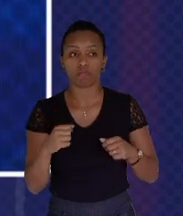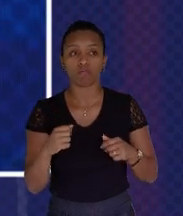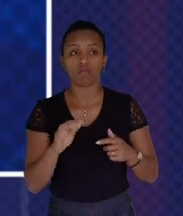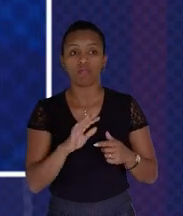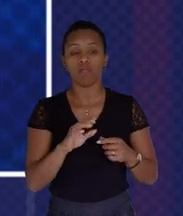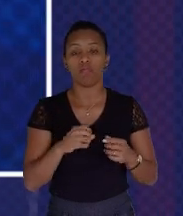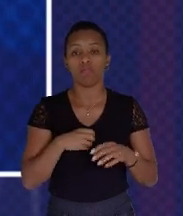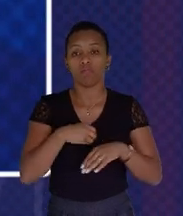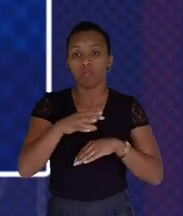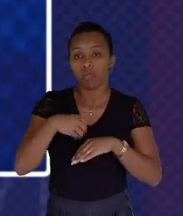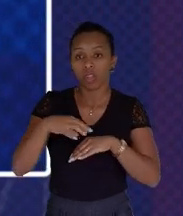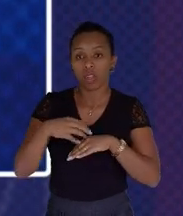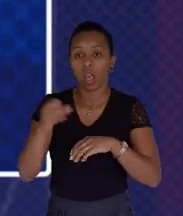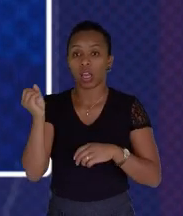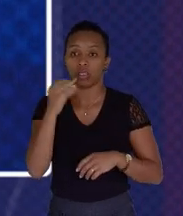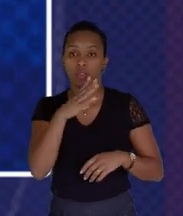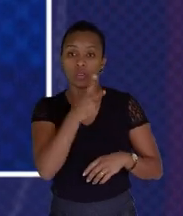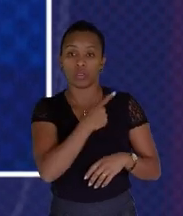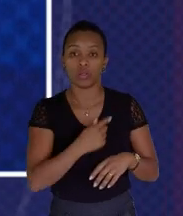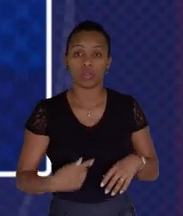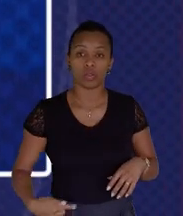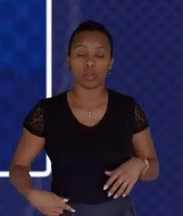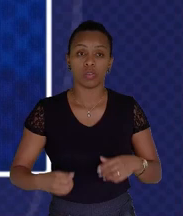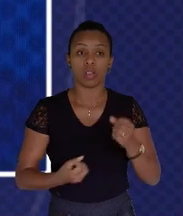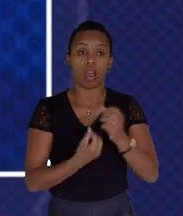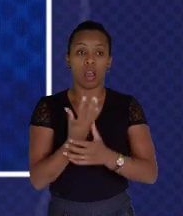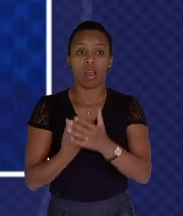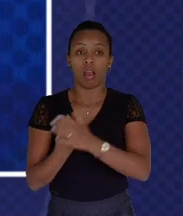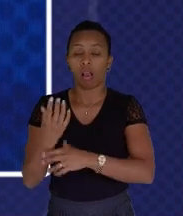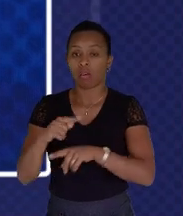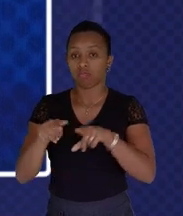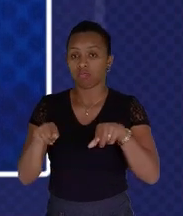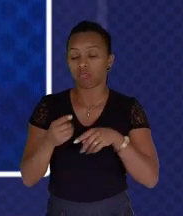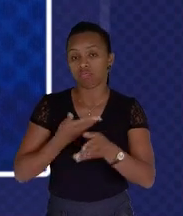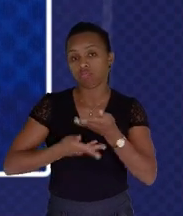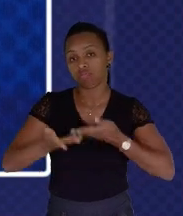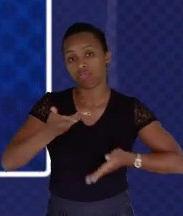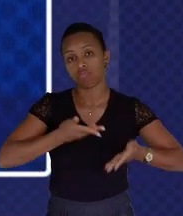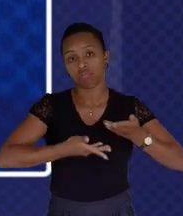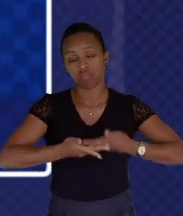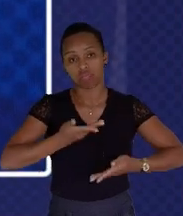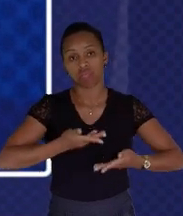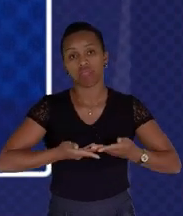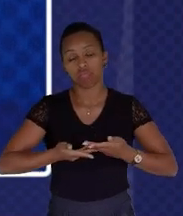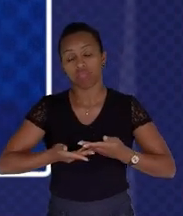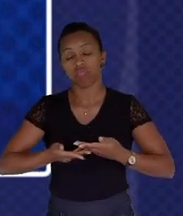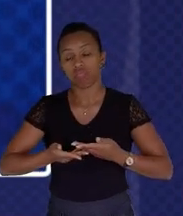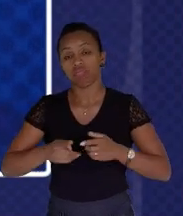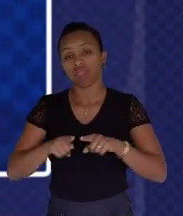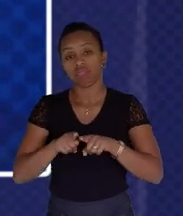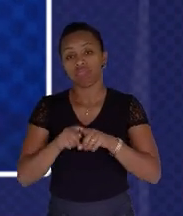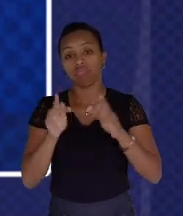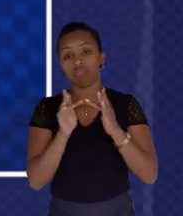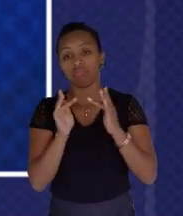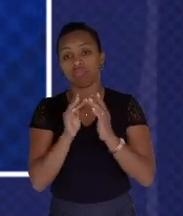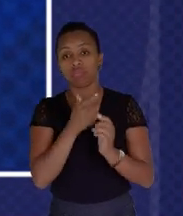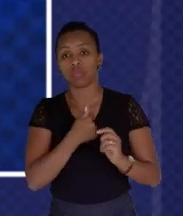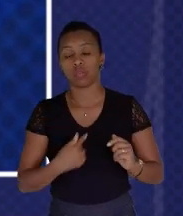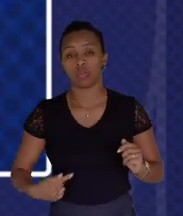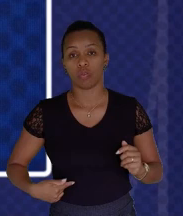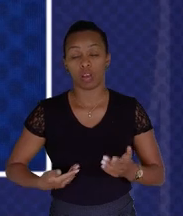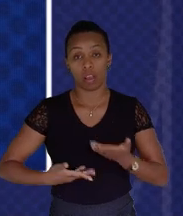ideias inovadoras no governo, criar espaço de troca, criar essa superfície de contato para o governo